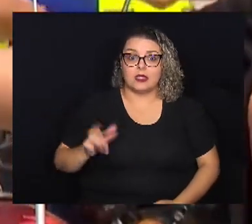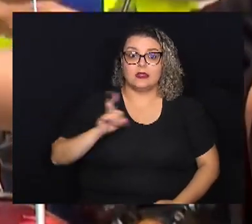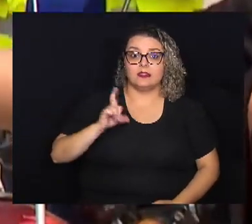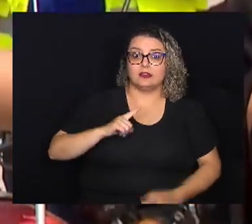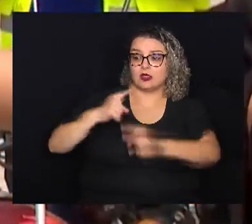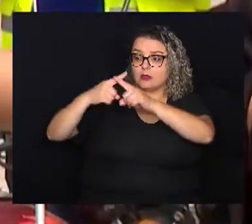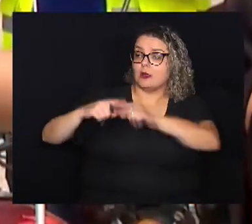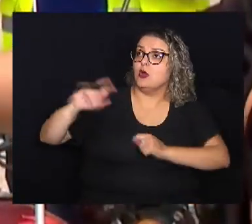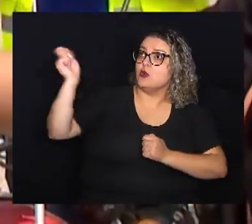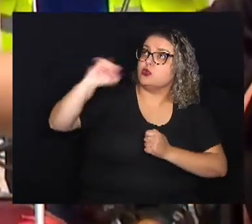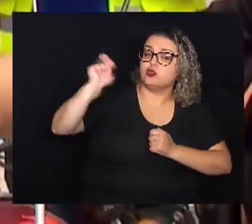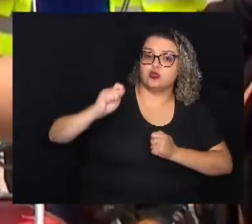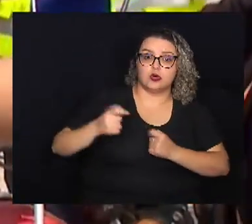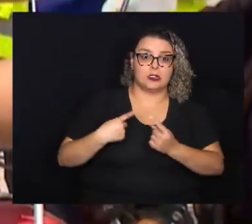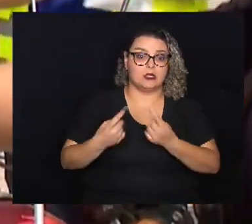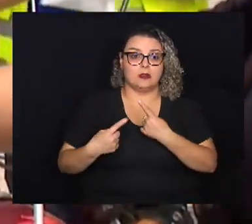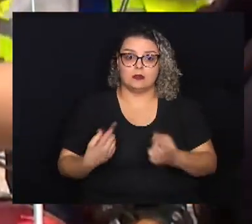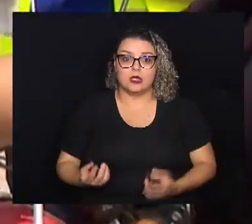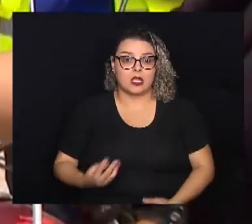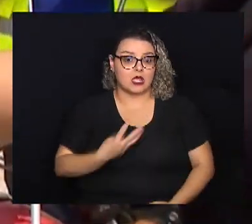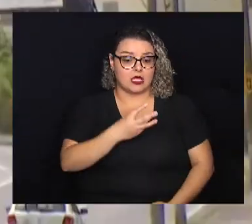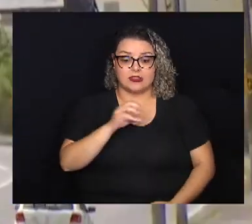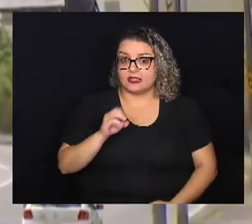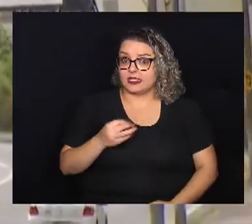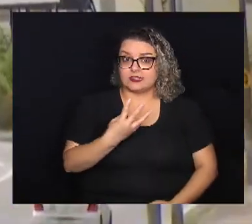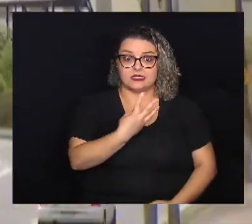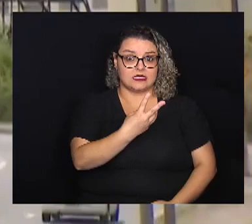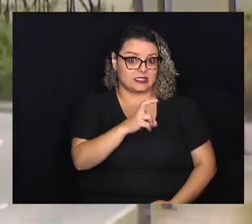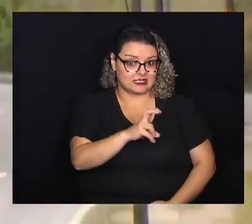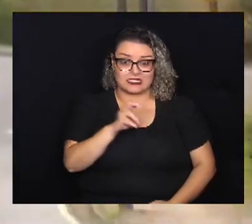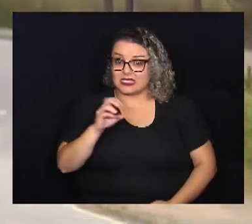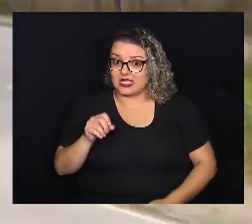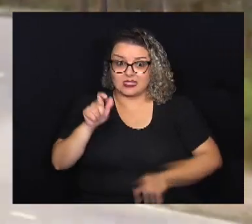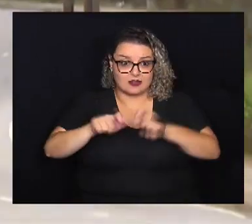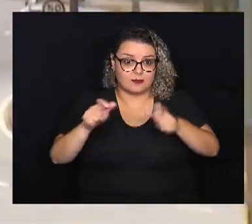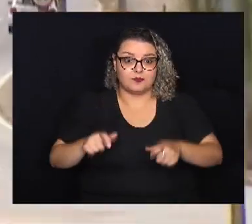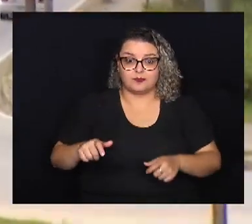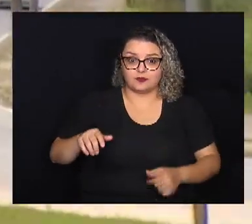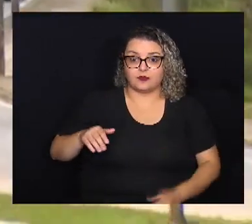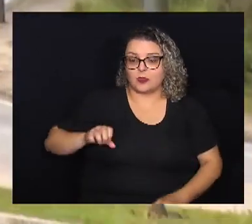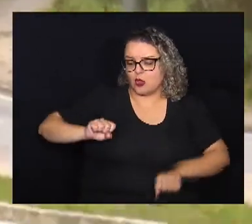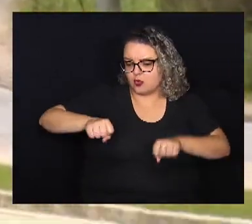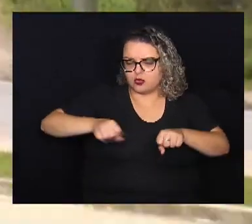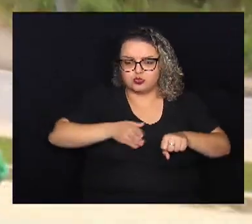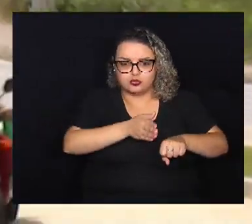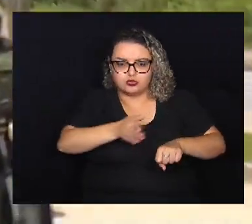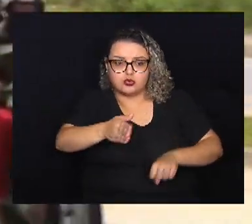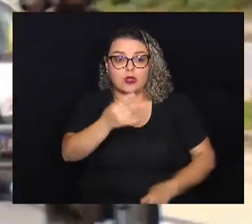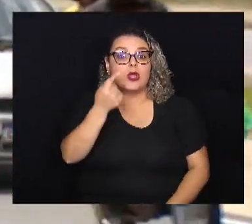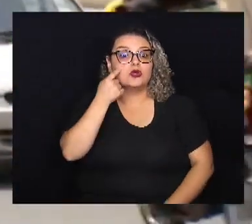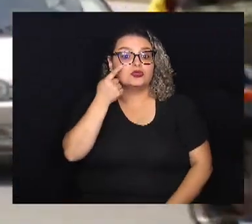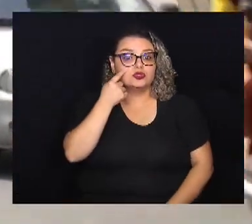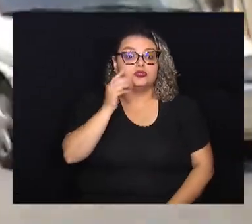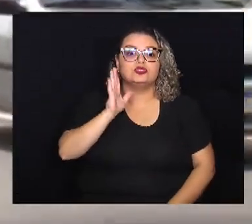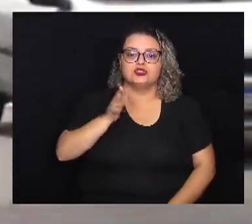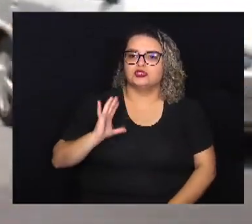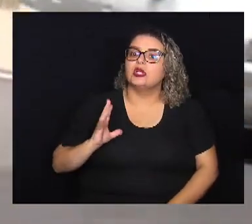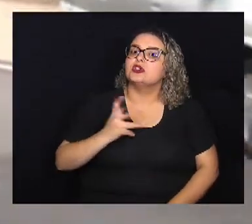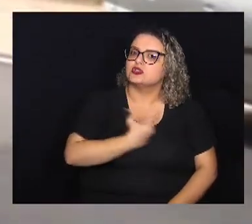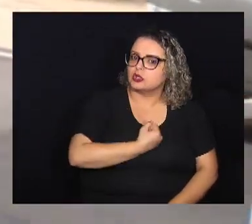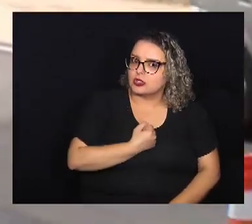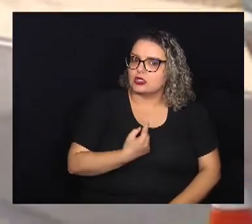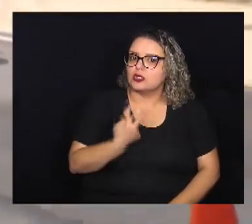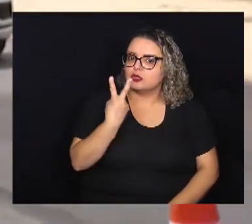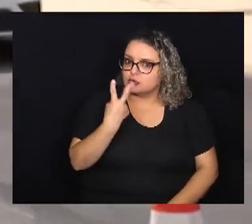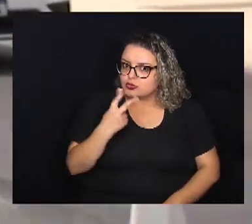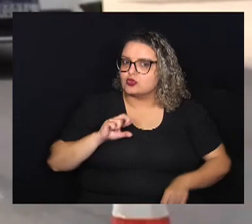beira da avenida, que vai trezentas, quinhentas pessoas. Eu passo lá, eu vejo, assisti e eu já socorri dois motoqueiros já